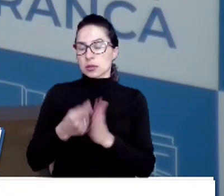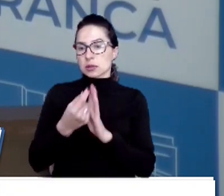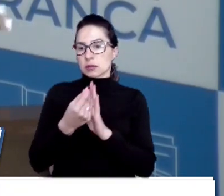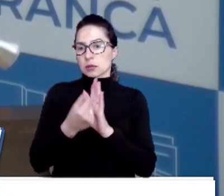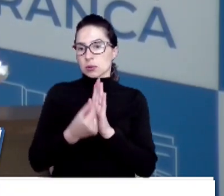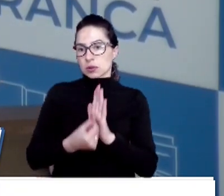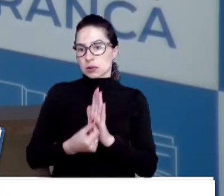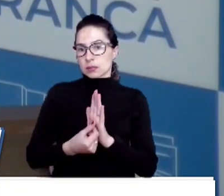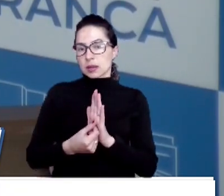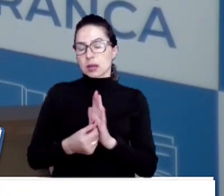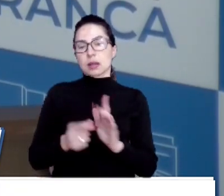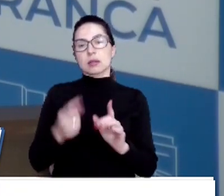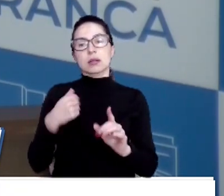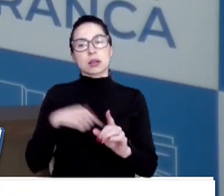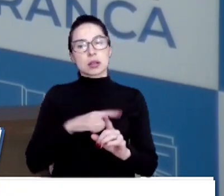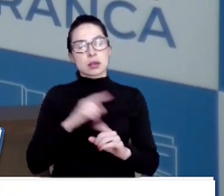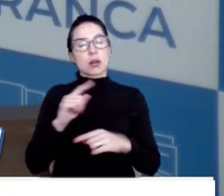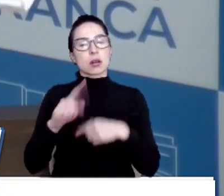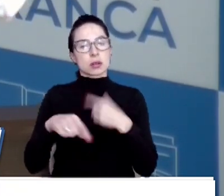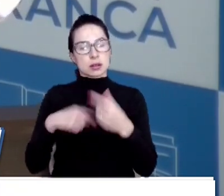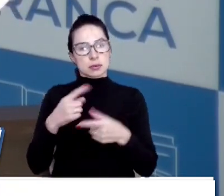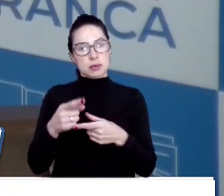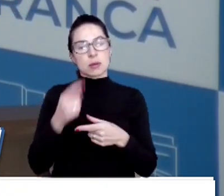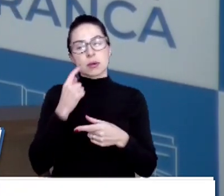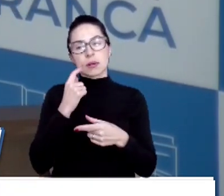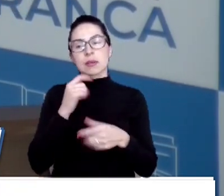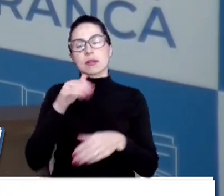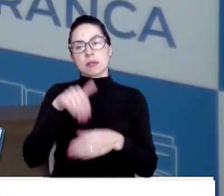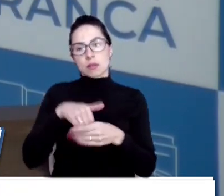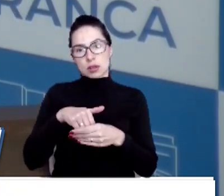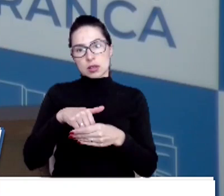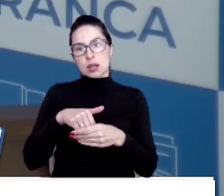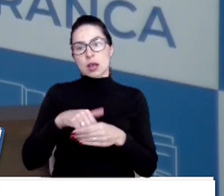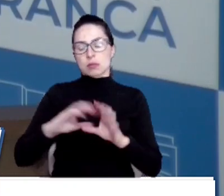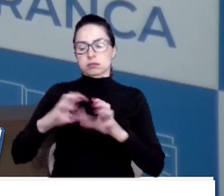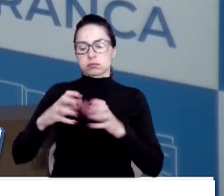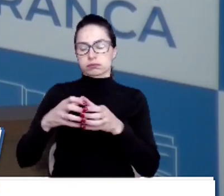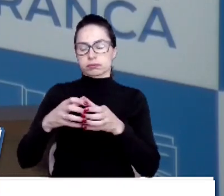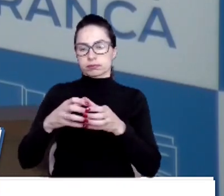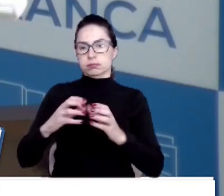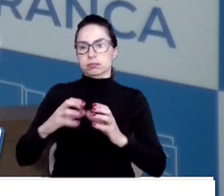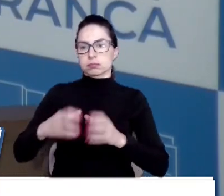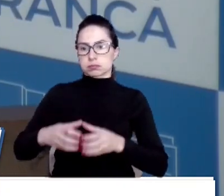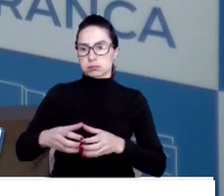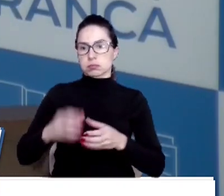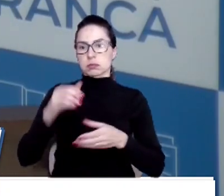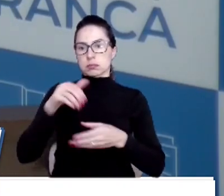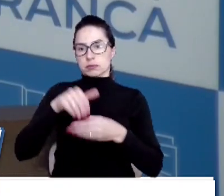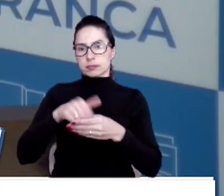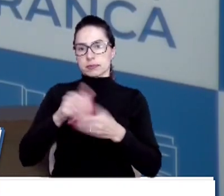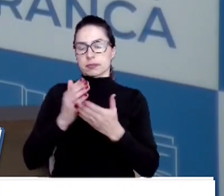e que nós vamos depois votar em bloco essas emendas e